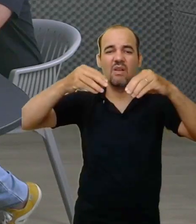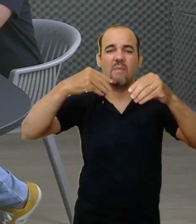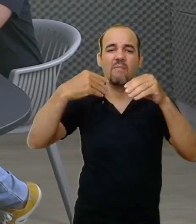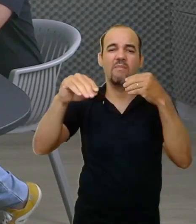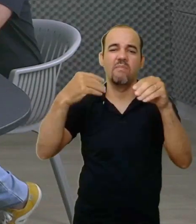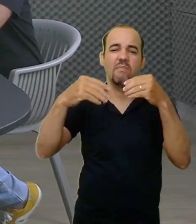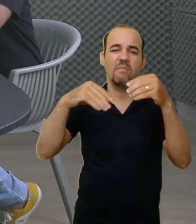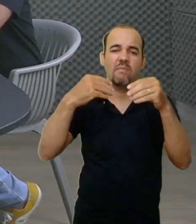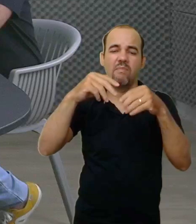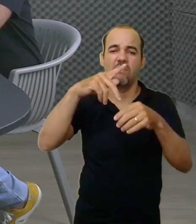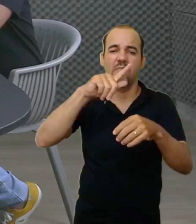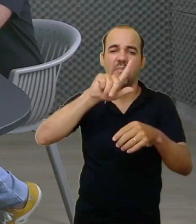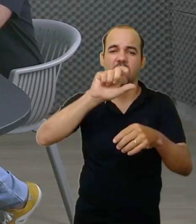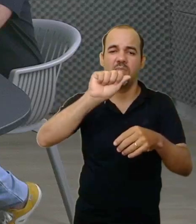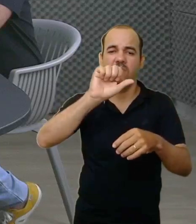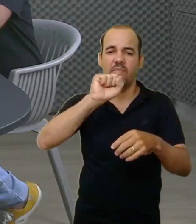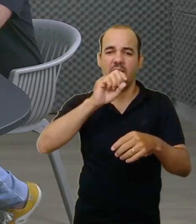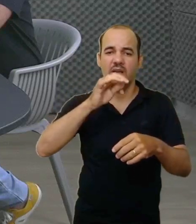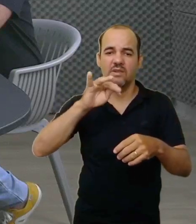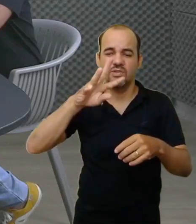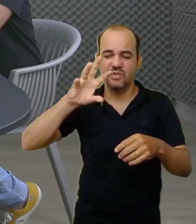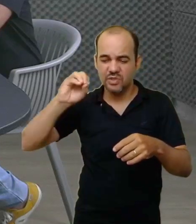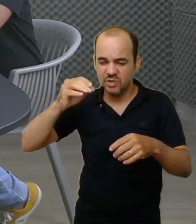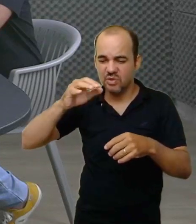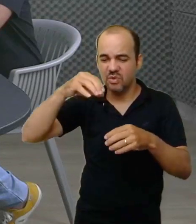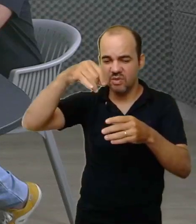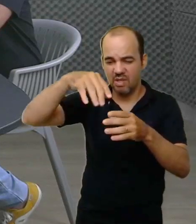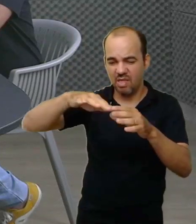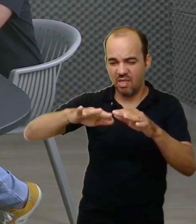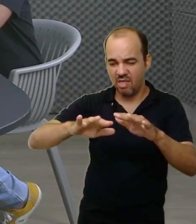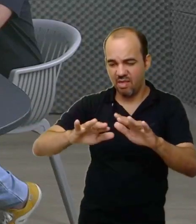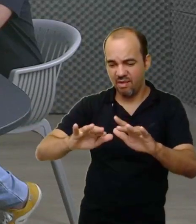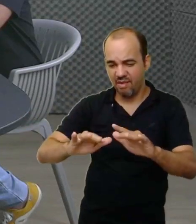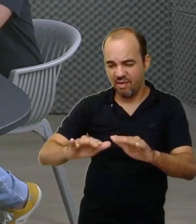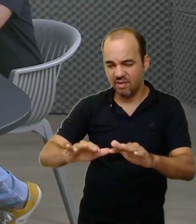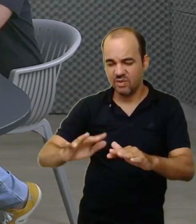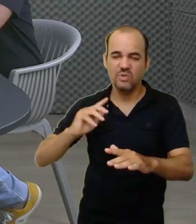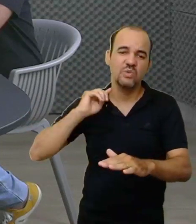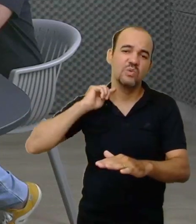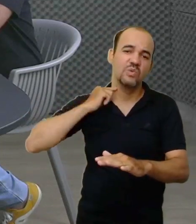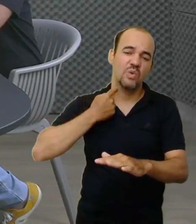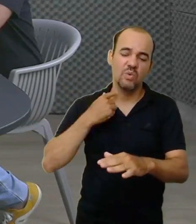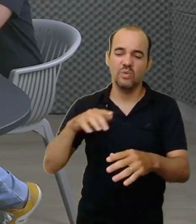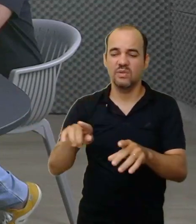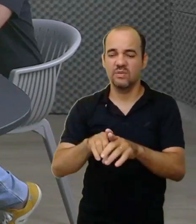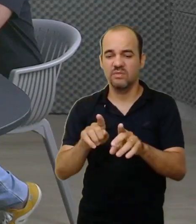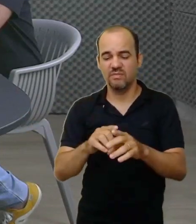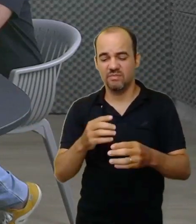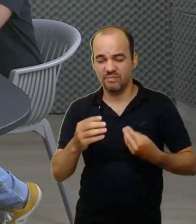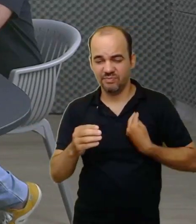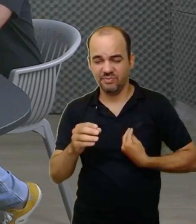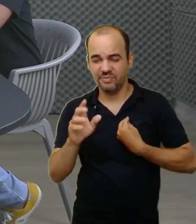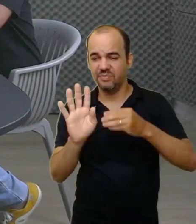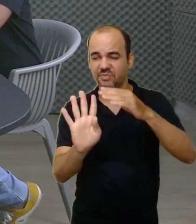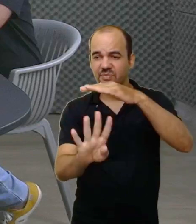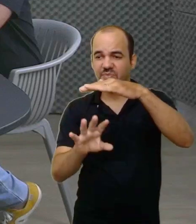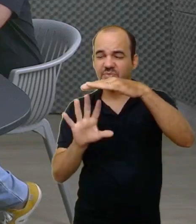microplástico no ambiente marinho e a ingestão dos organismos, né, se alimentando